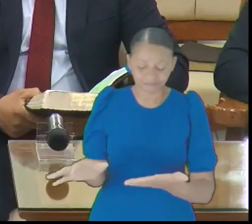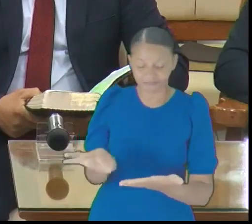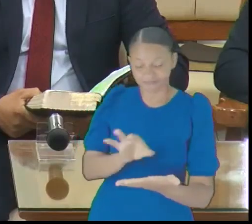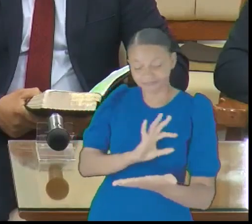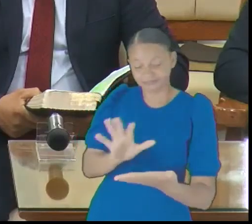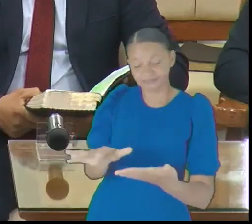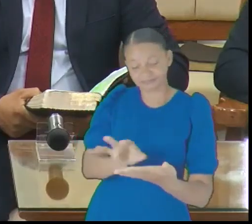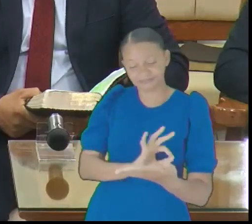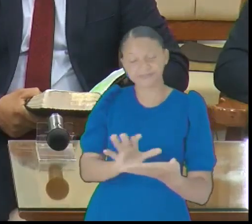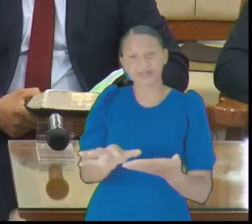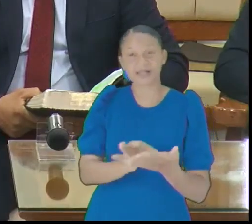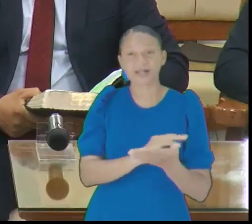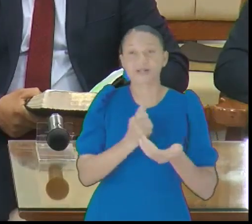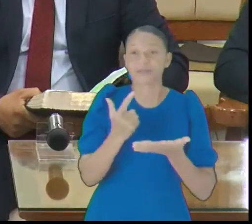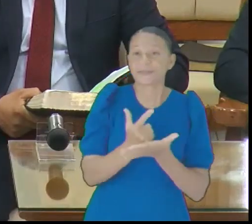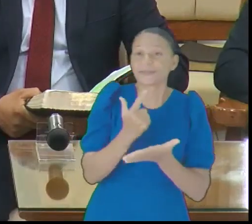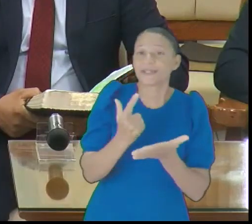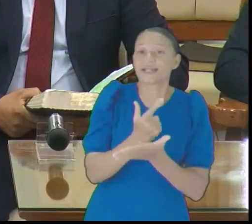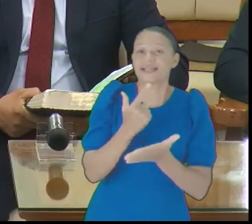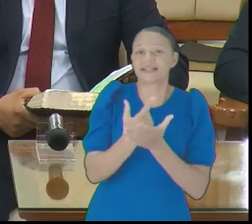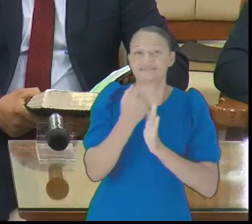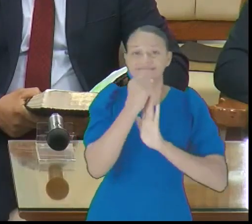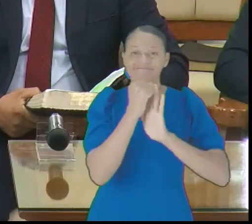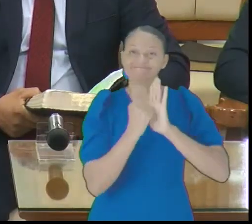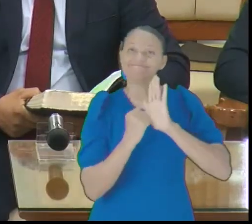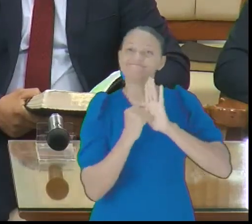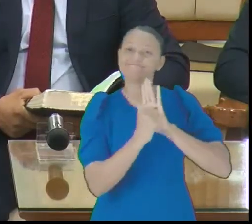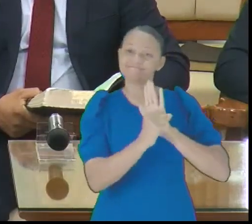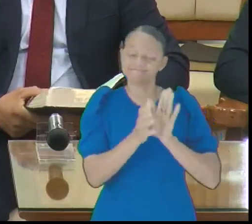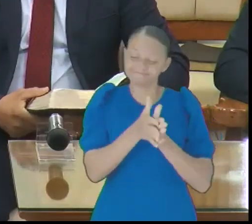folheamos o livro sagrado, o livro de Deus,